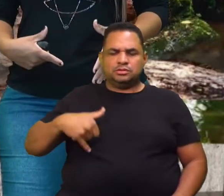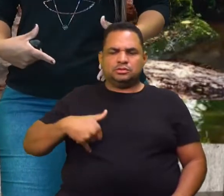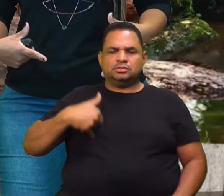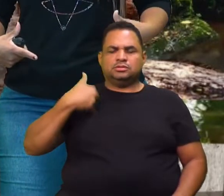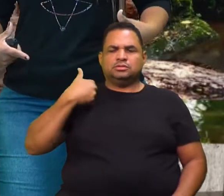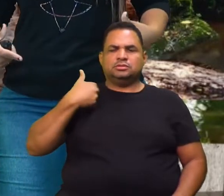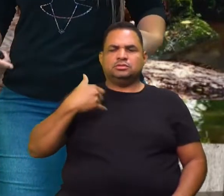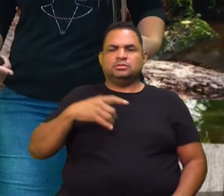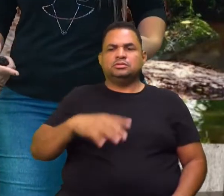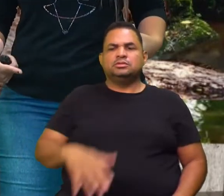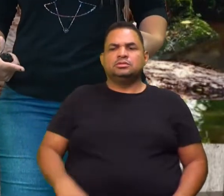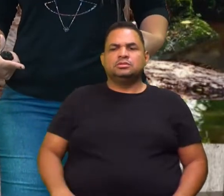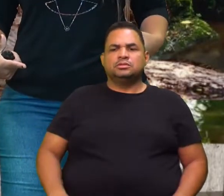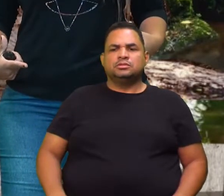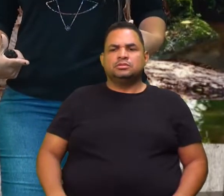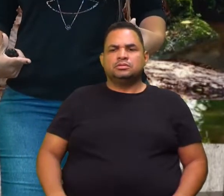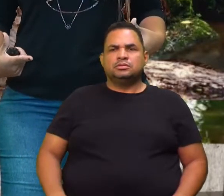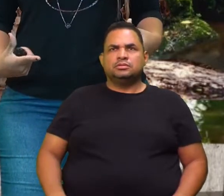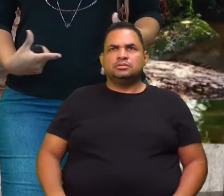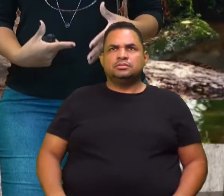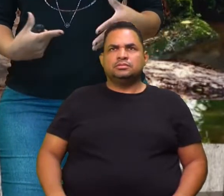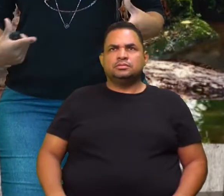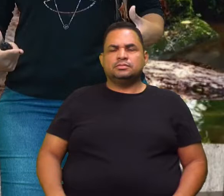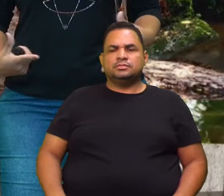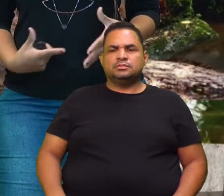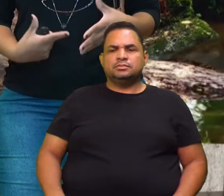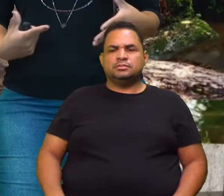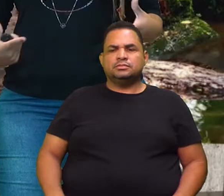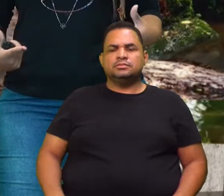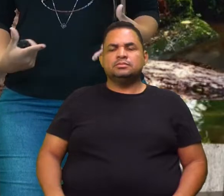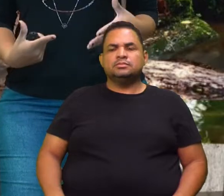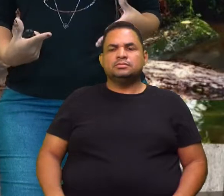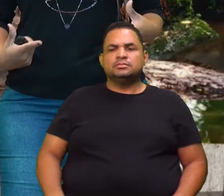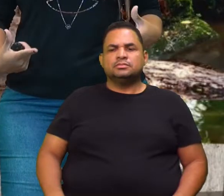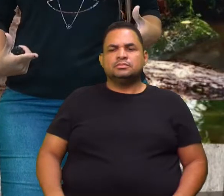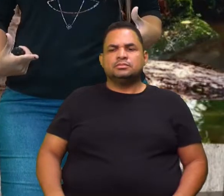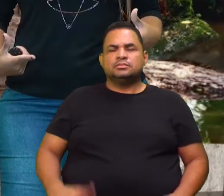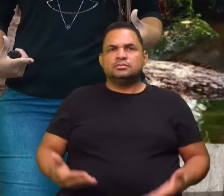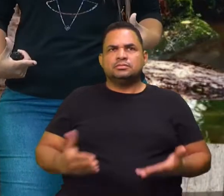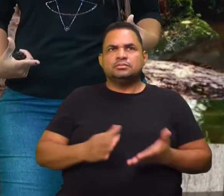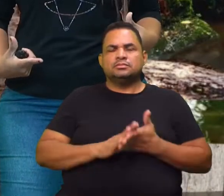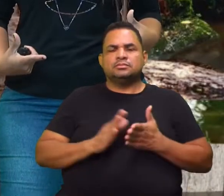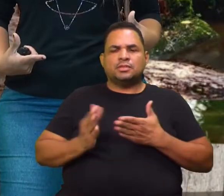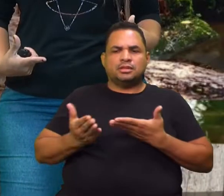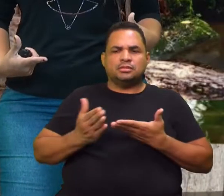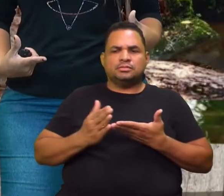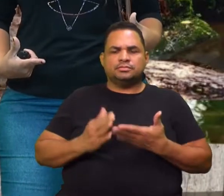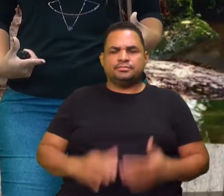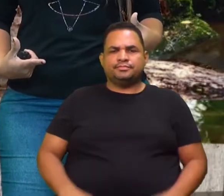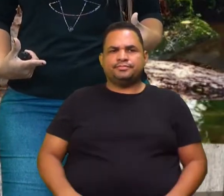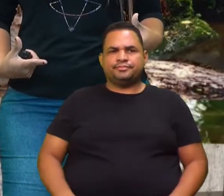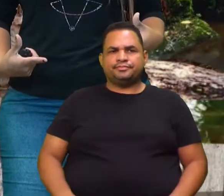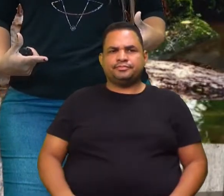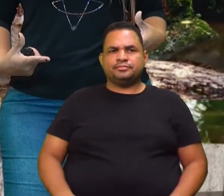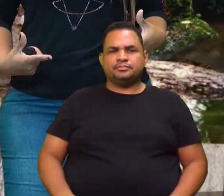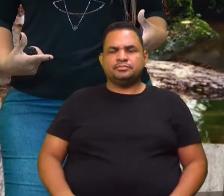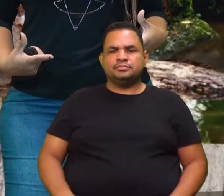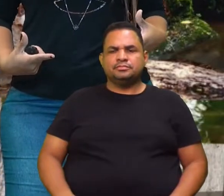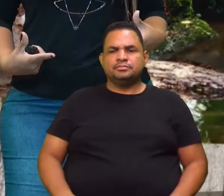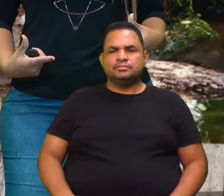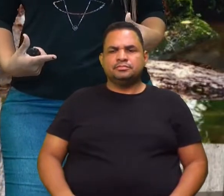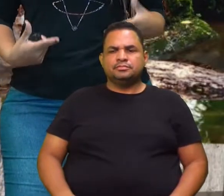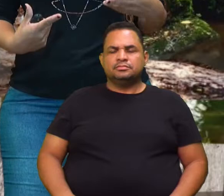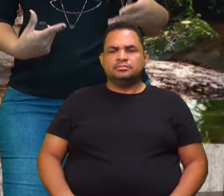tem estrutura para receber e gerar o desenvolvimento desse bebê? Essa é a questão,